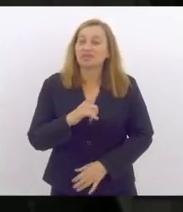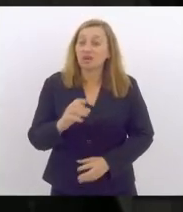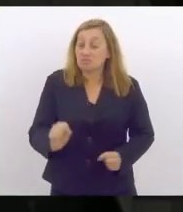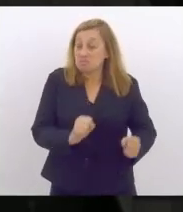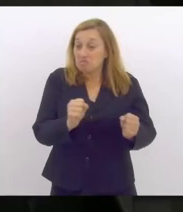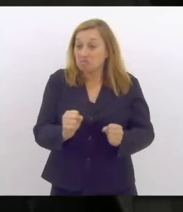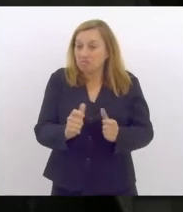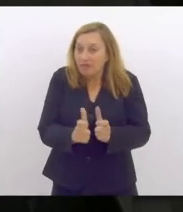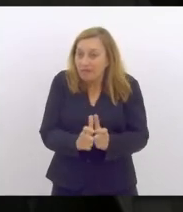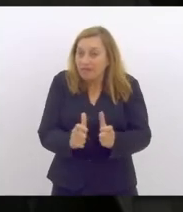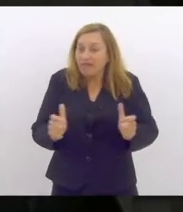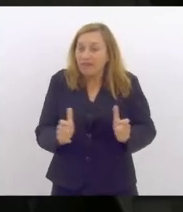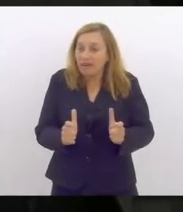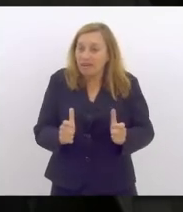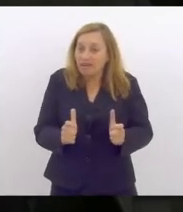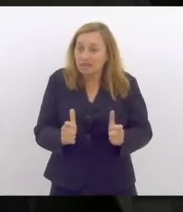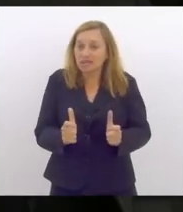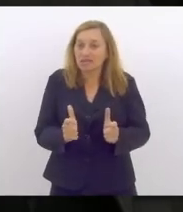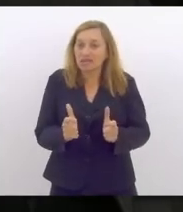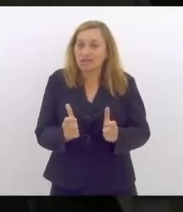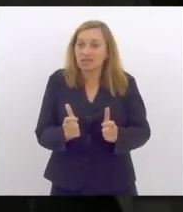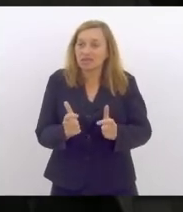imenso de armazenar água.